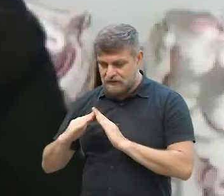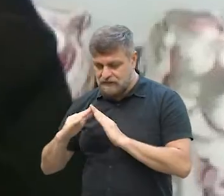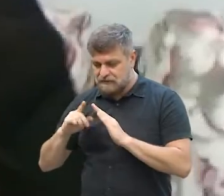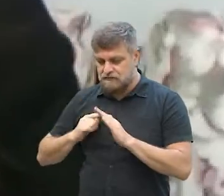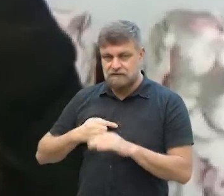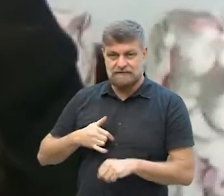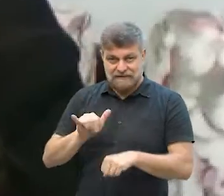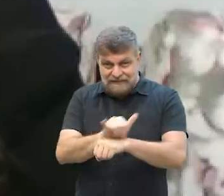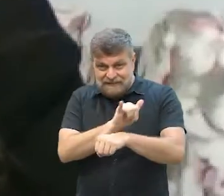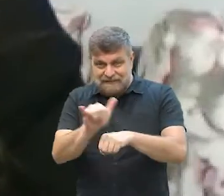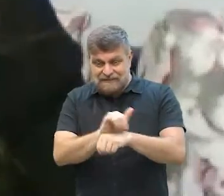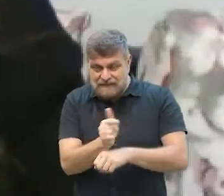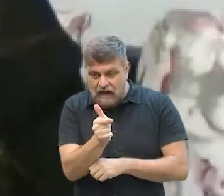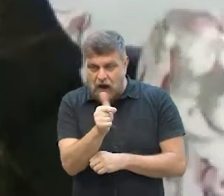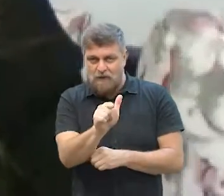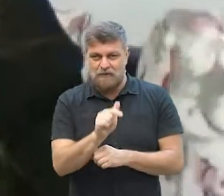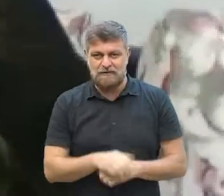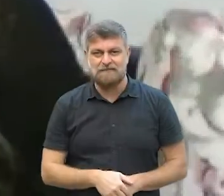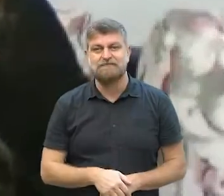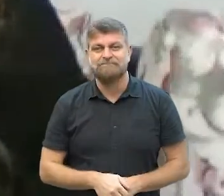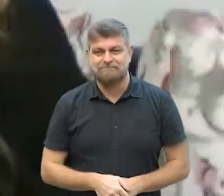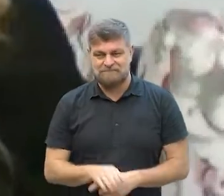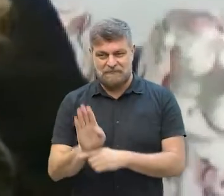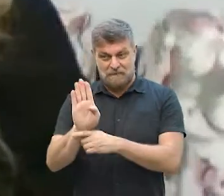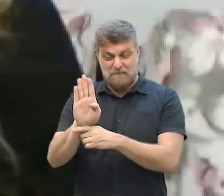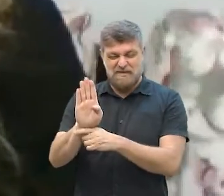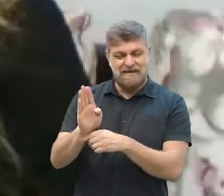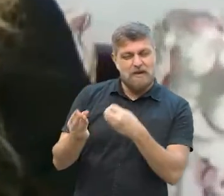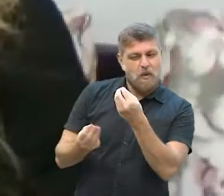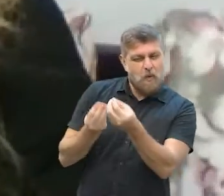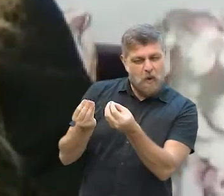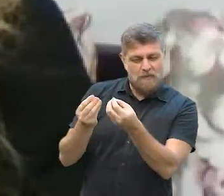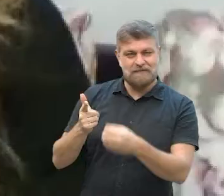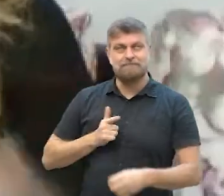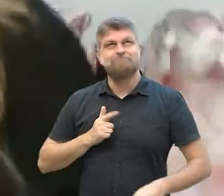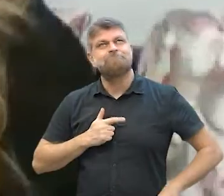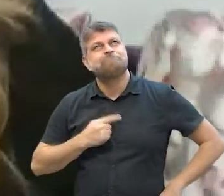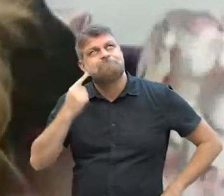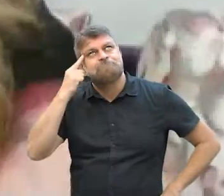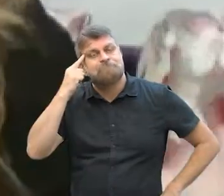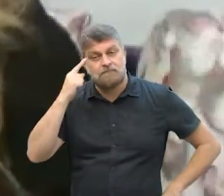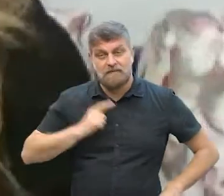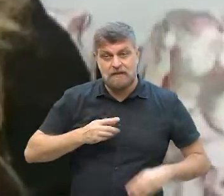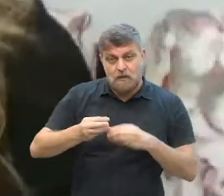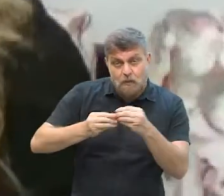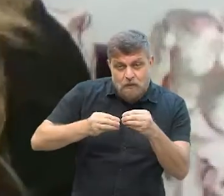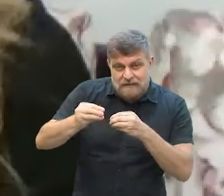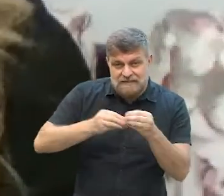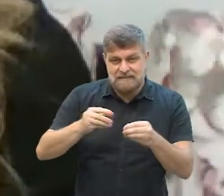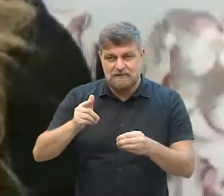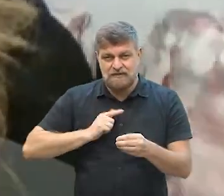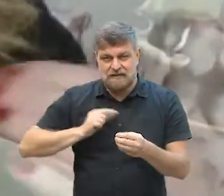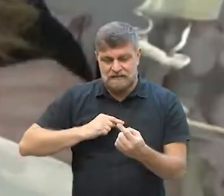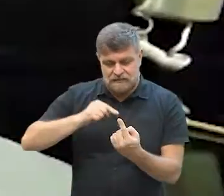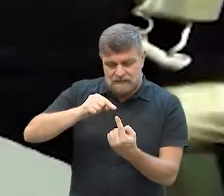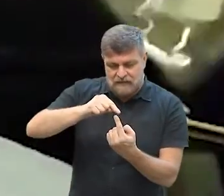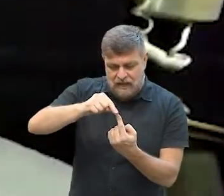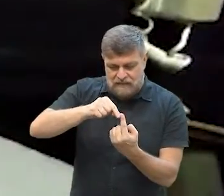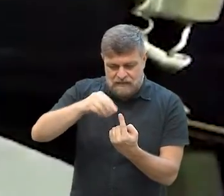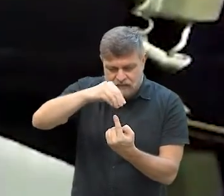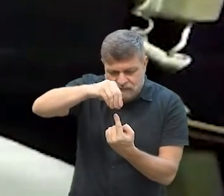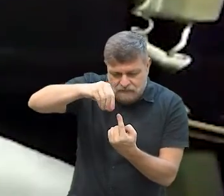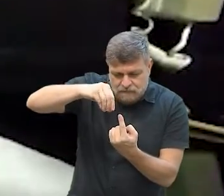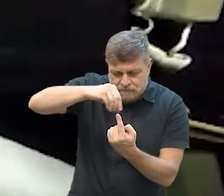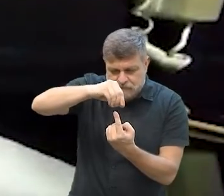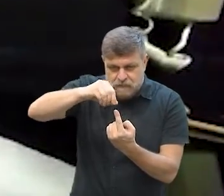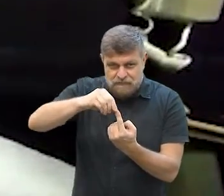para um plano B, e o plano B foi um tecido que ele tem um reagente impregnado na ponta e